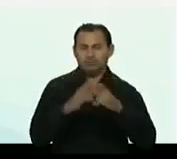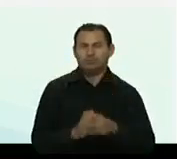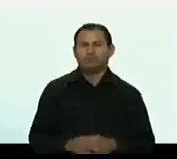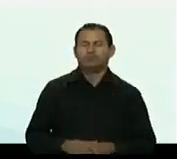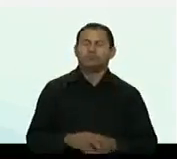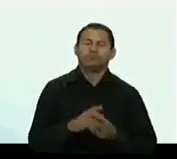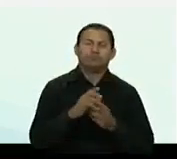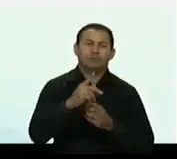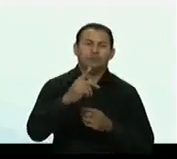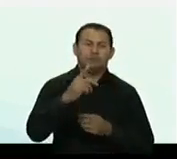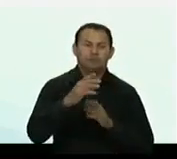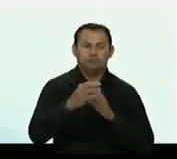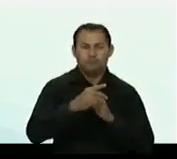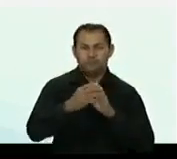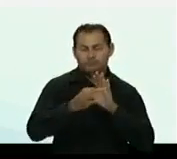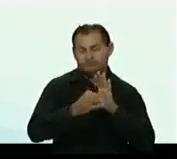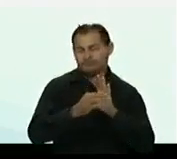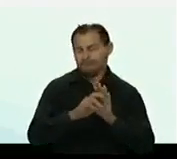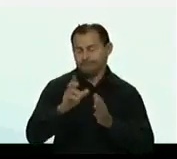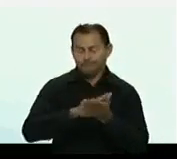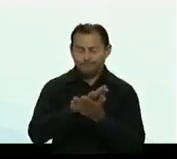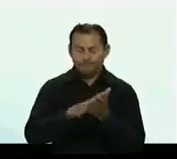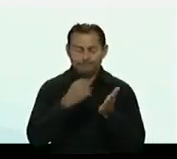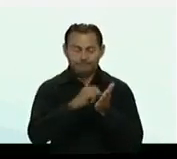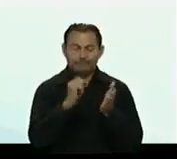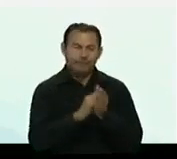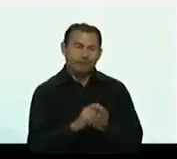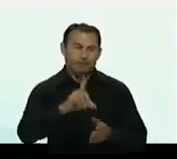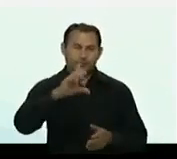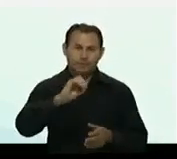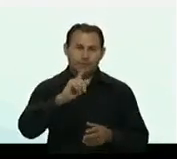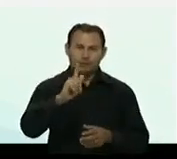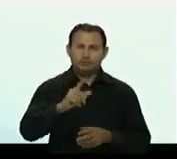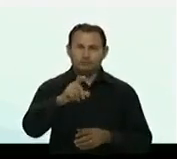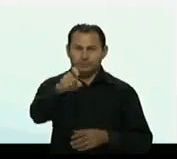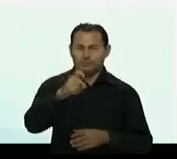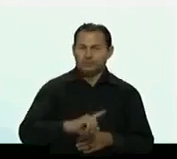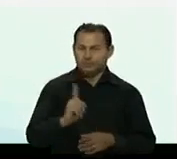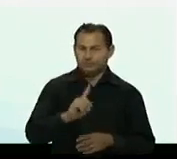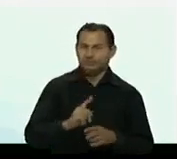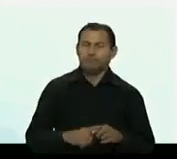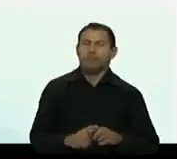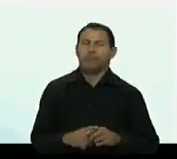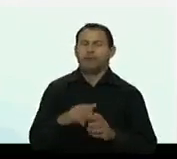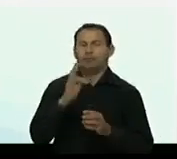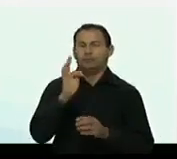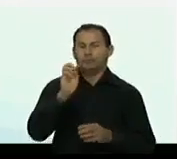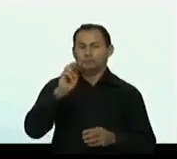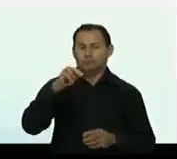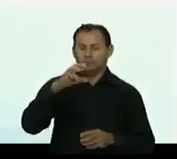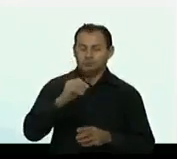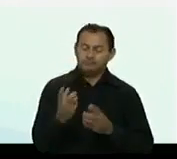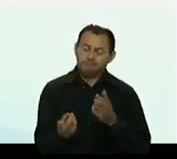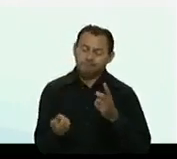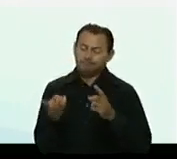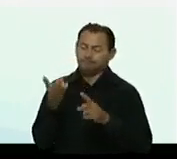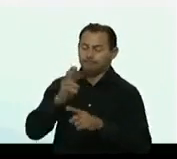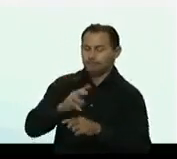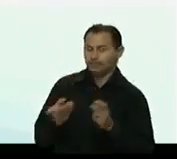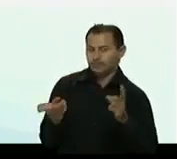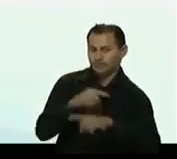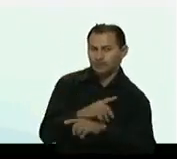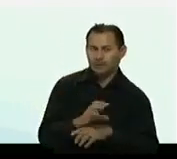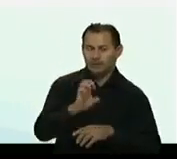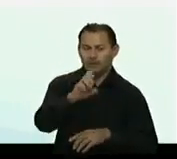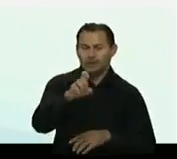logaritmo neperiano. Então, a gente não utiliza a notação de log de x. Ela é uma função inversa da função